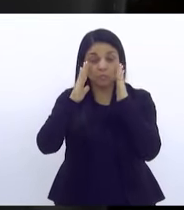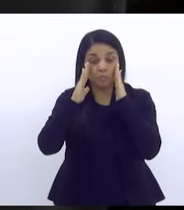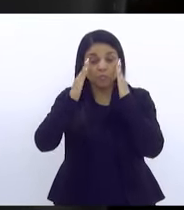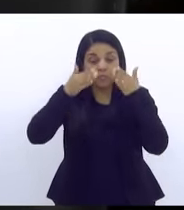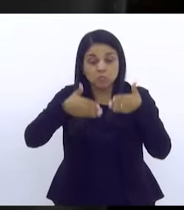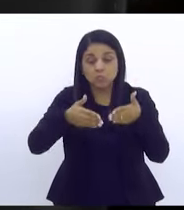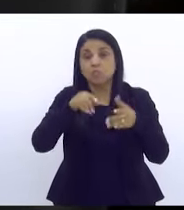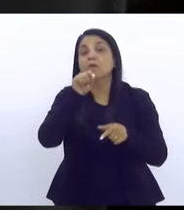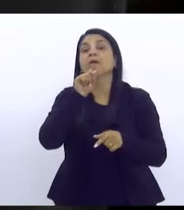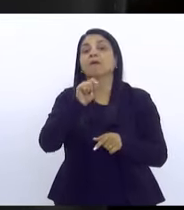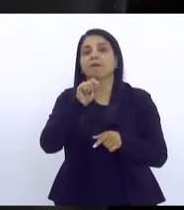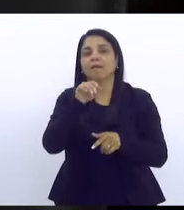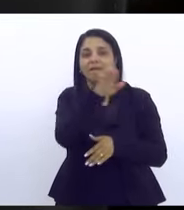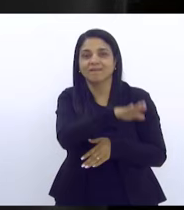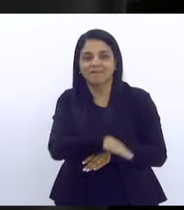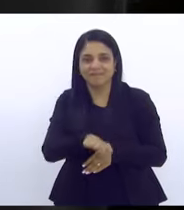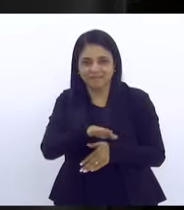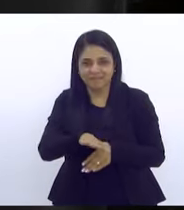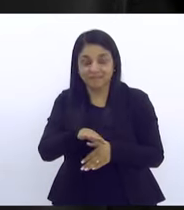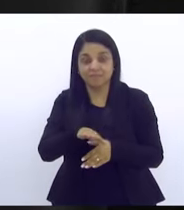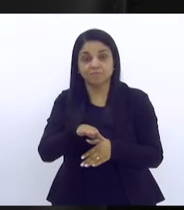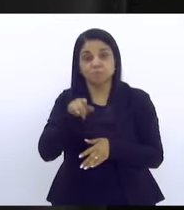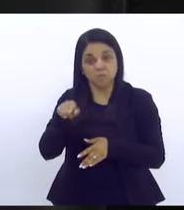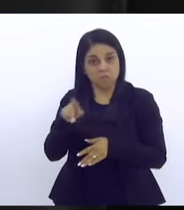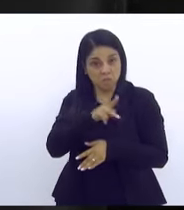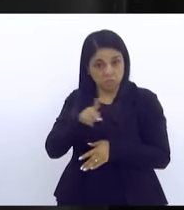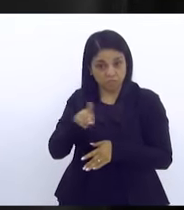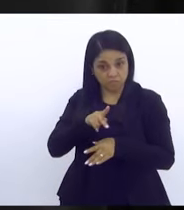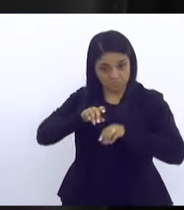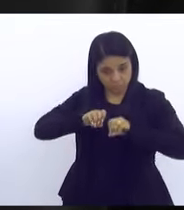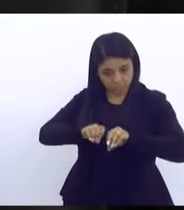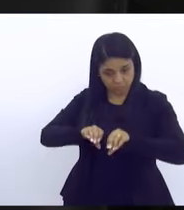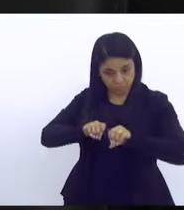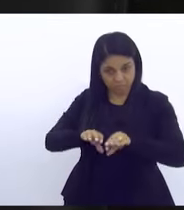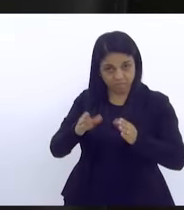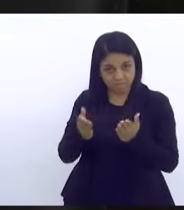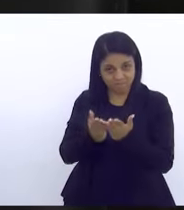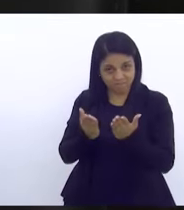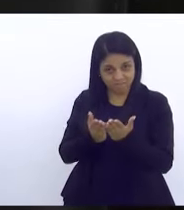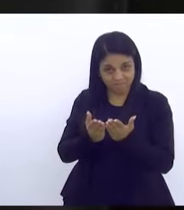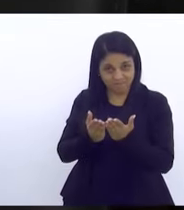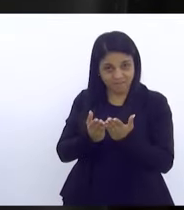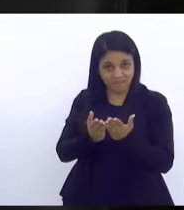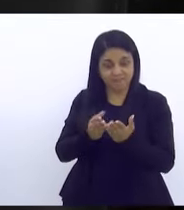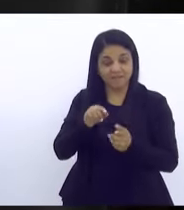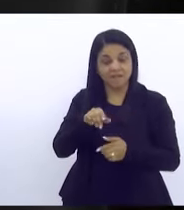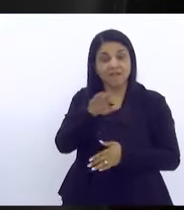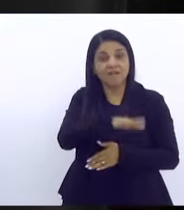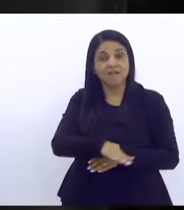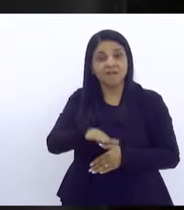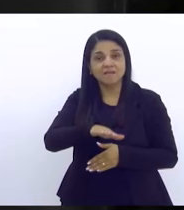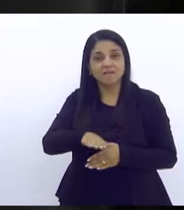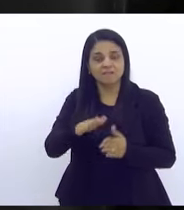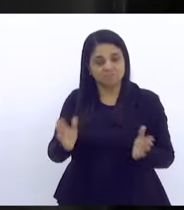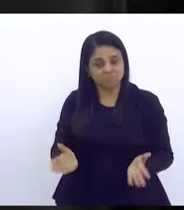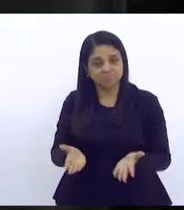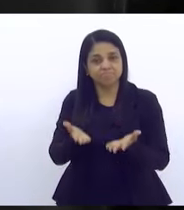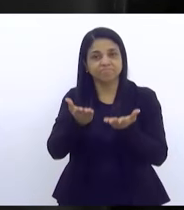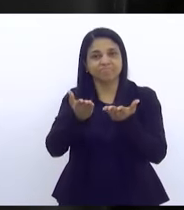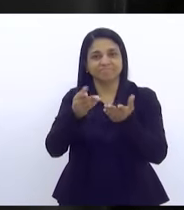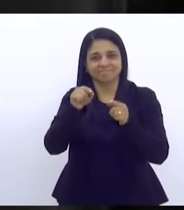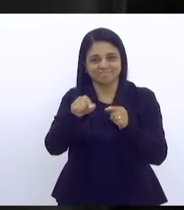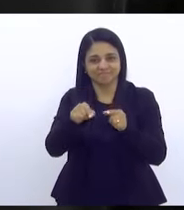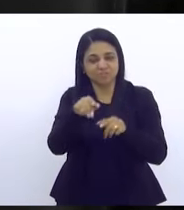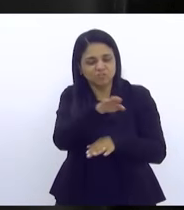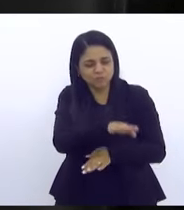é através do educador cristão que o principado de cada criança é relevado. Os